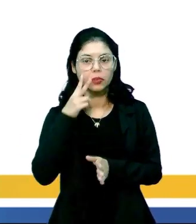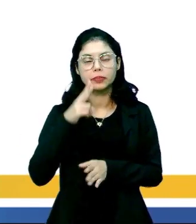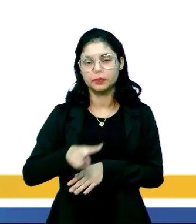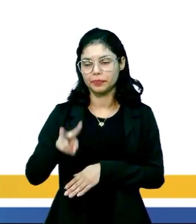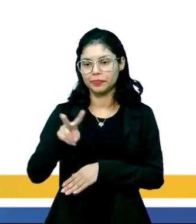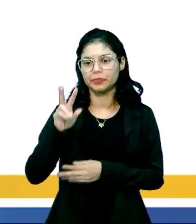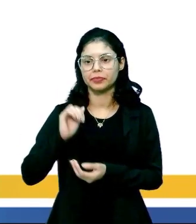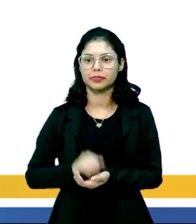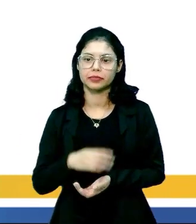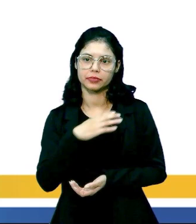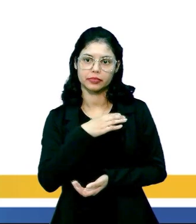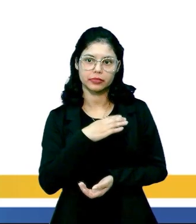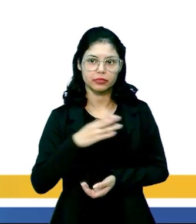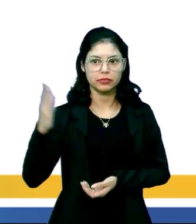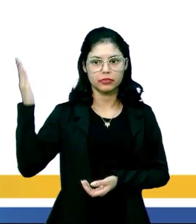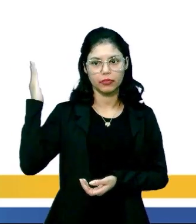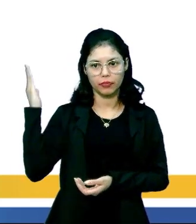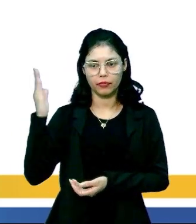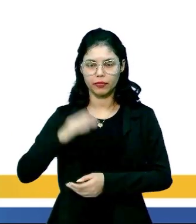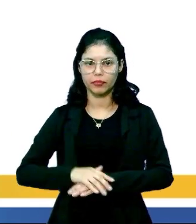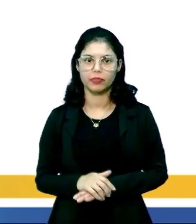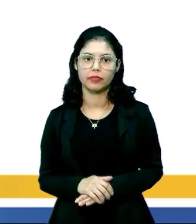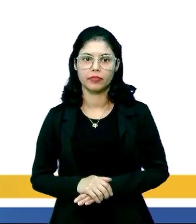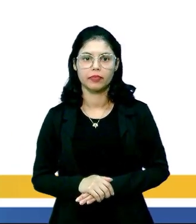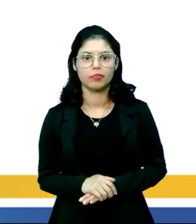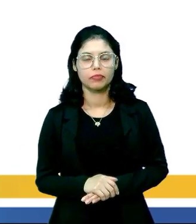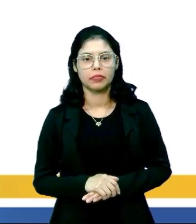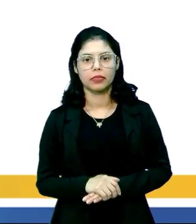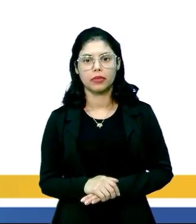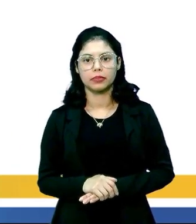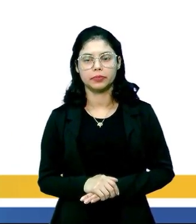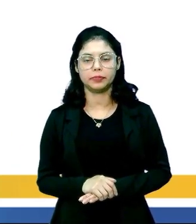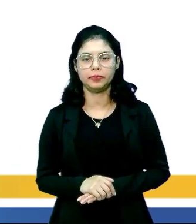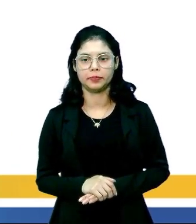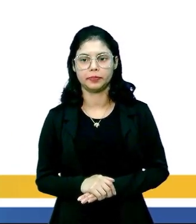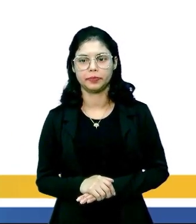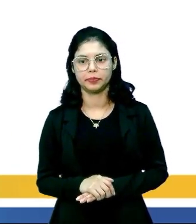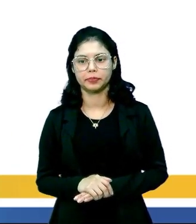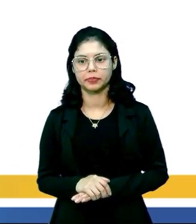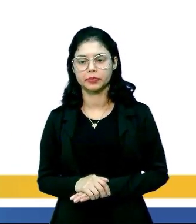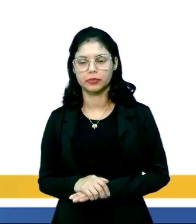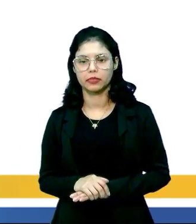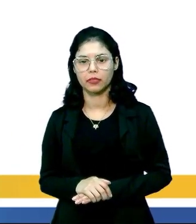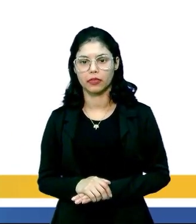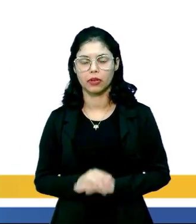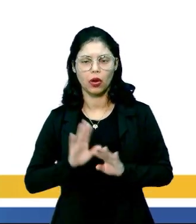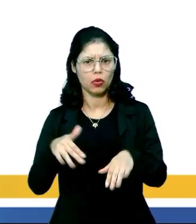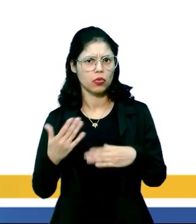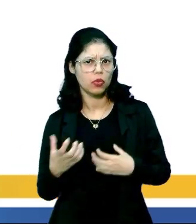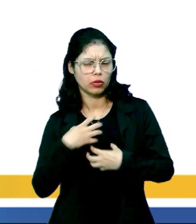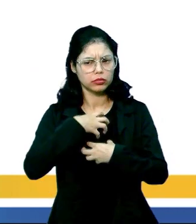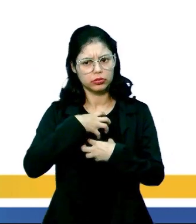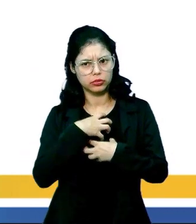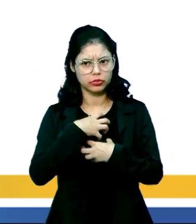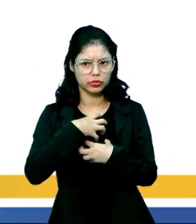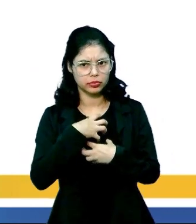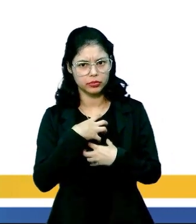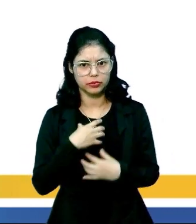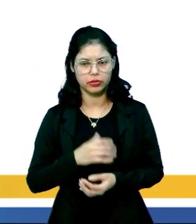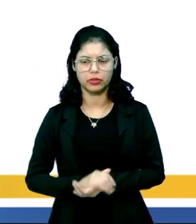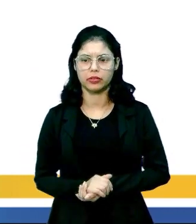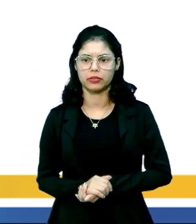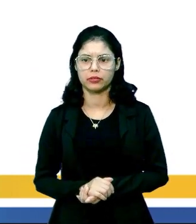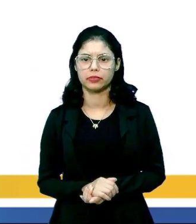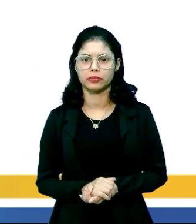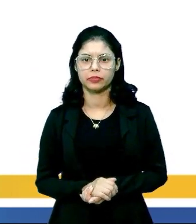vistas aí na cidade de Caruaru em Pernambuco e Campina Grande na Paraíba qual seria o ritmo musical